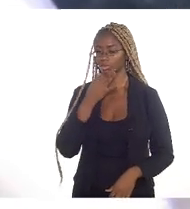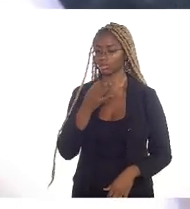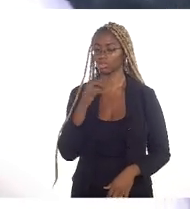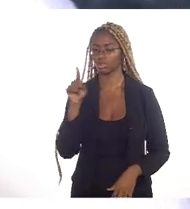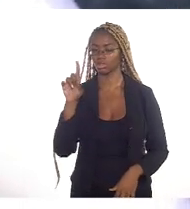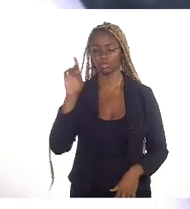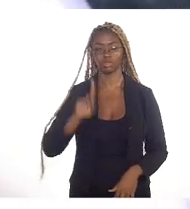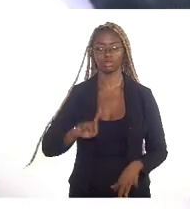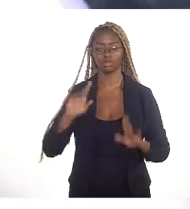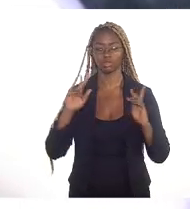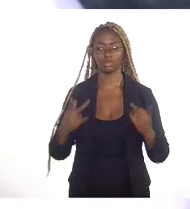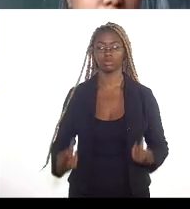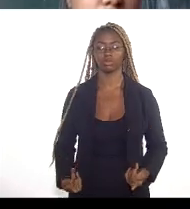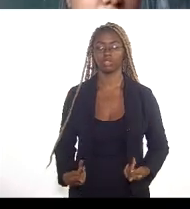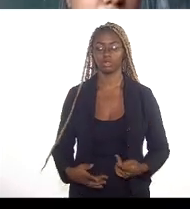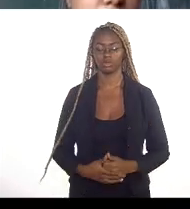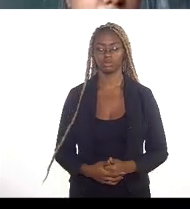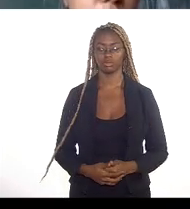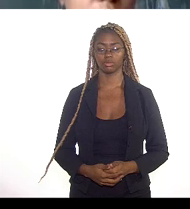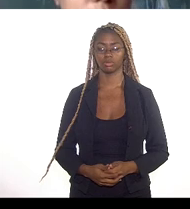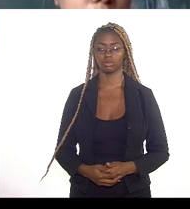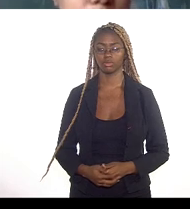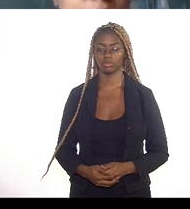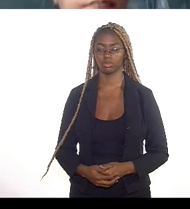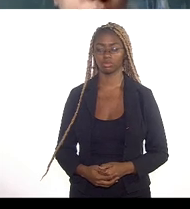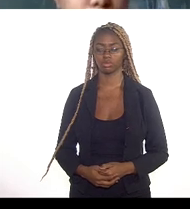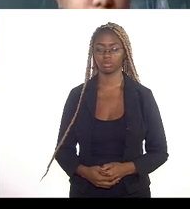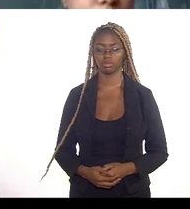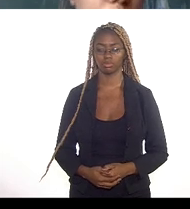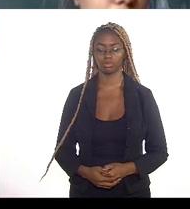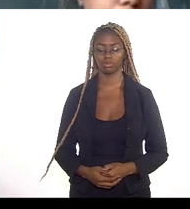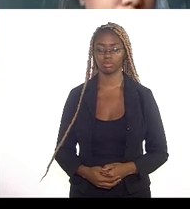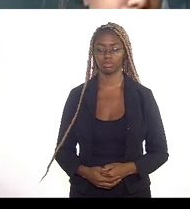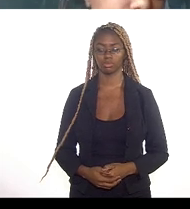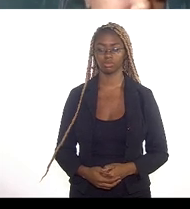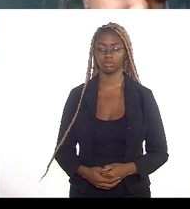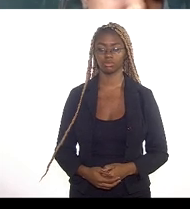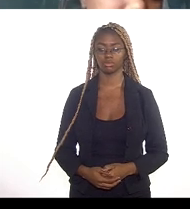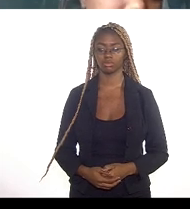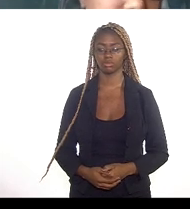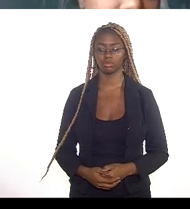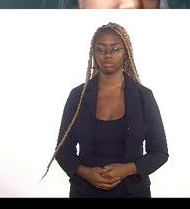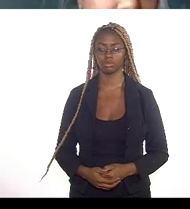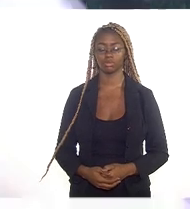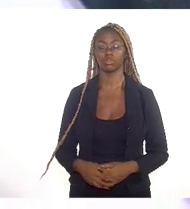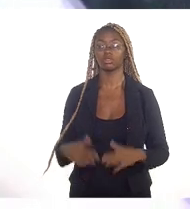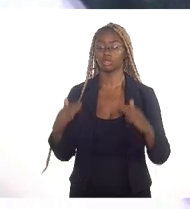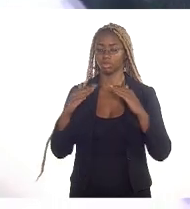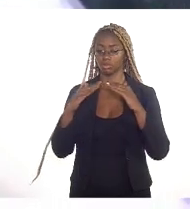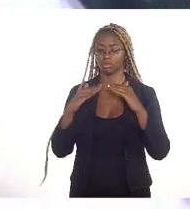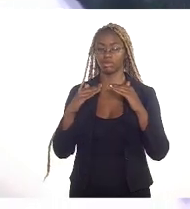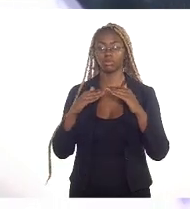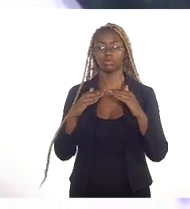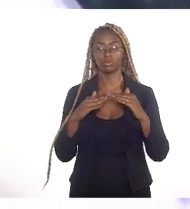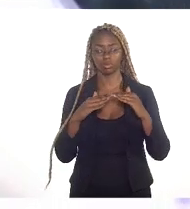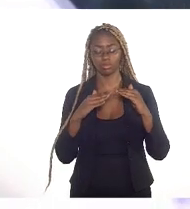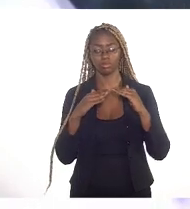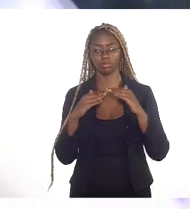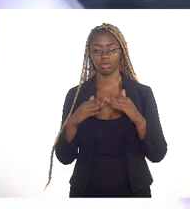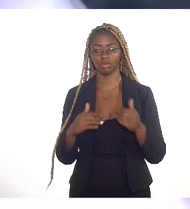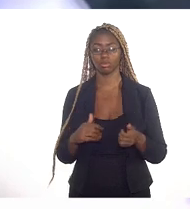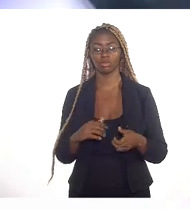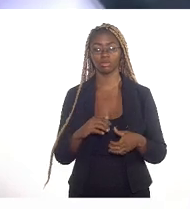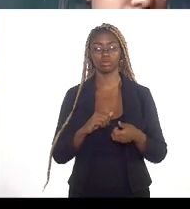Direitos Humanos. Eu não entendi. Eu pedir de Vossa Excelência, deputado. Obrigado. O parecer é favorável e acompanha a Comissão do